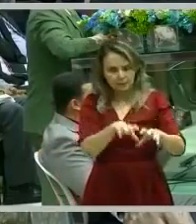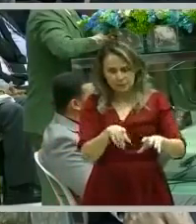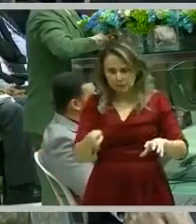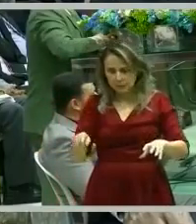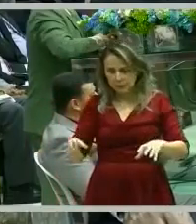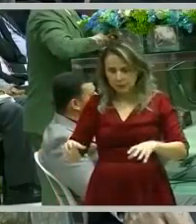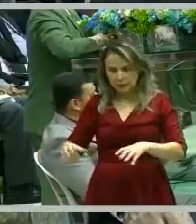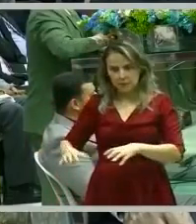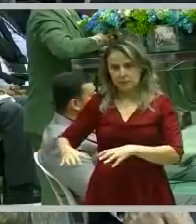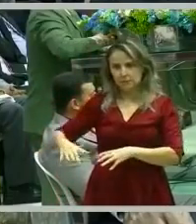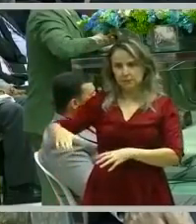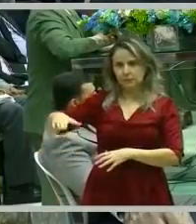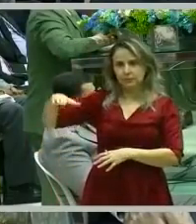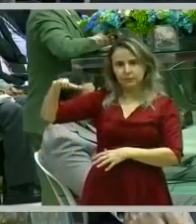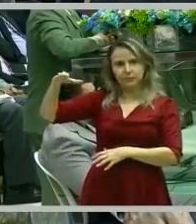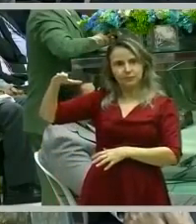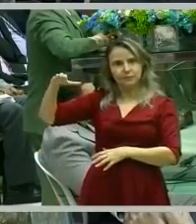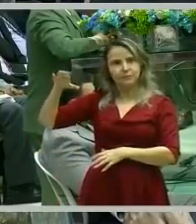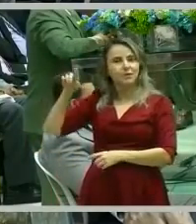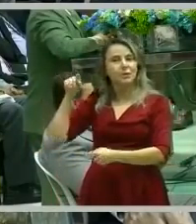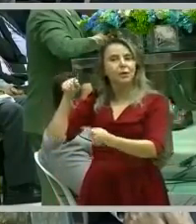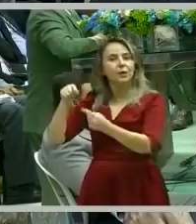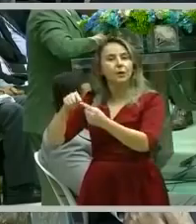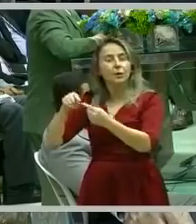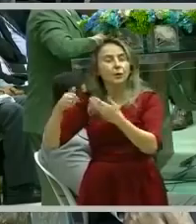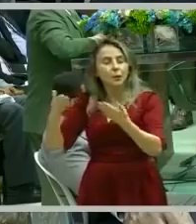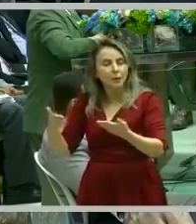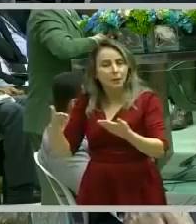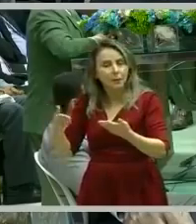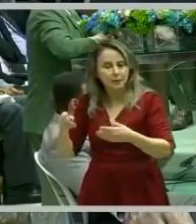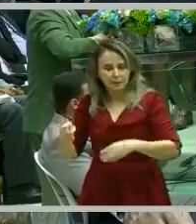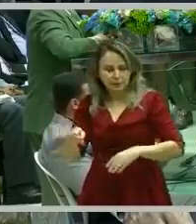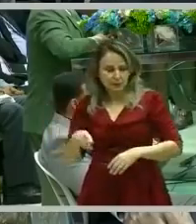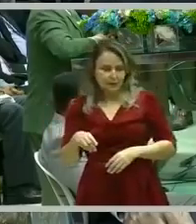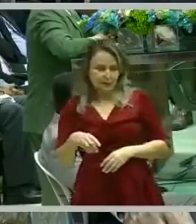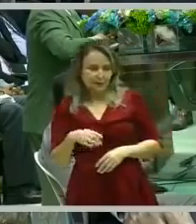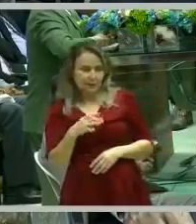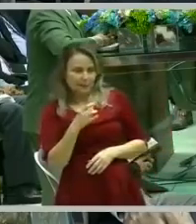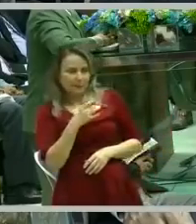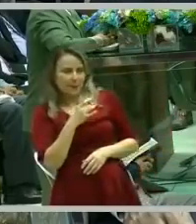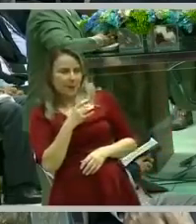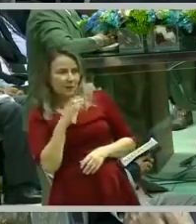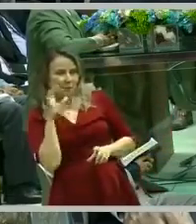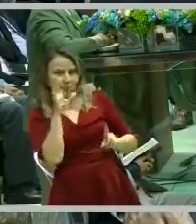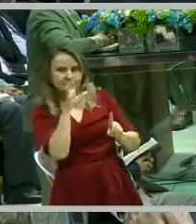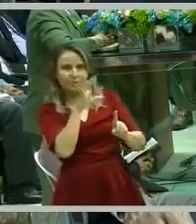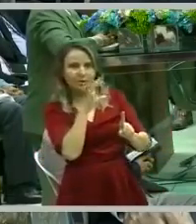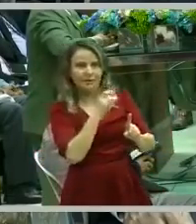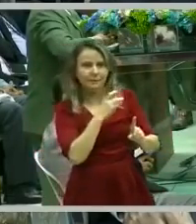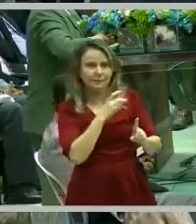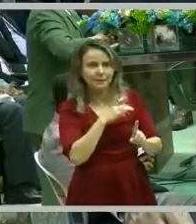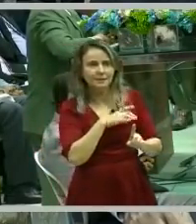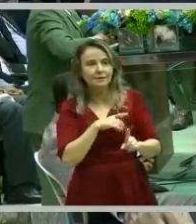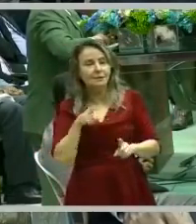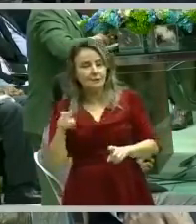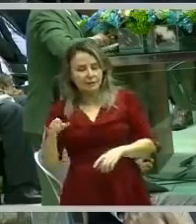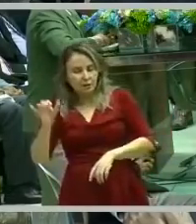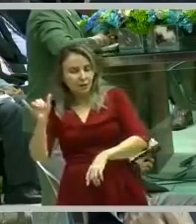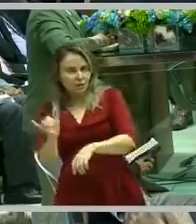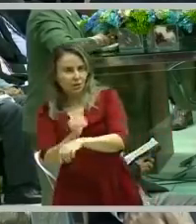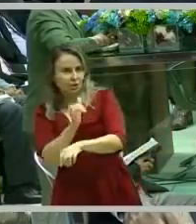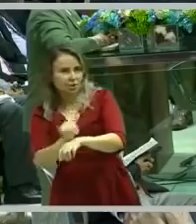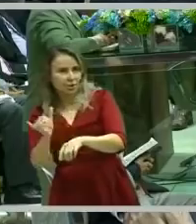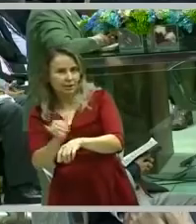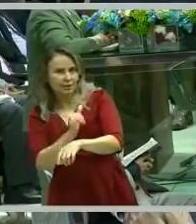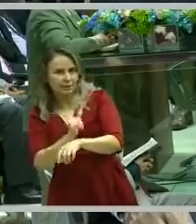medo. Ele quer que você pense que ele... Aquilo ali é um artifício que Deus deu a ele, a natureza, né?